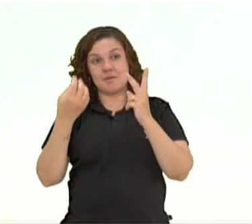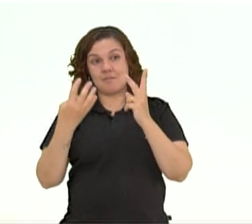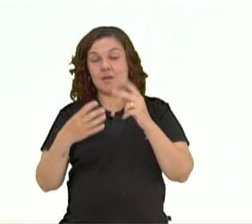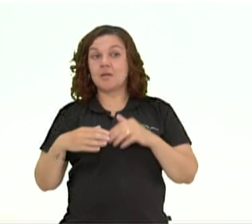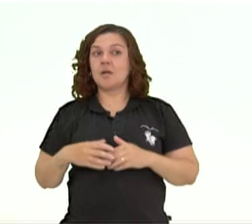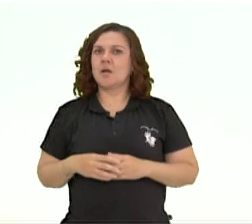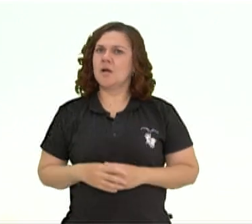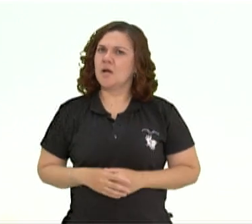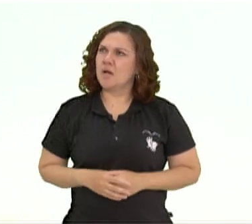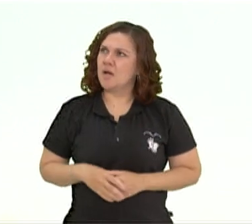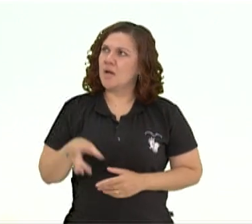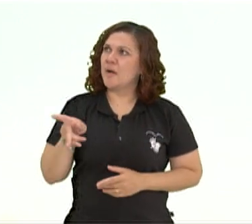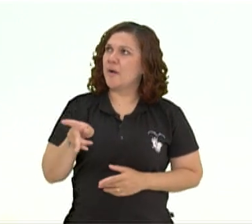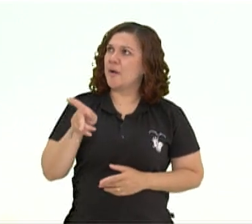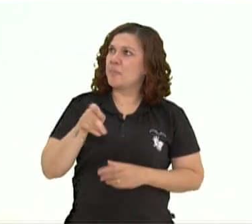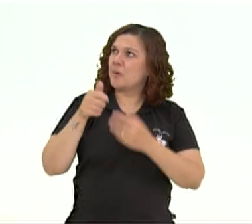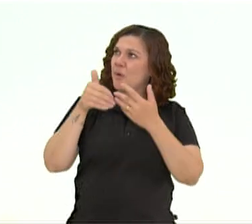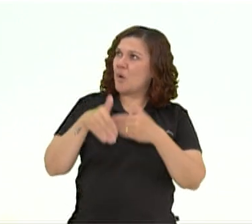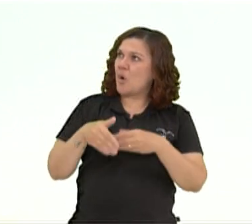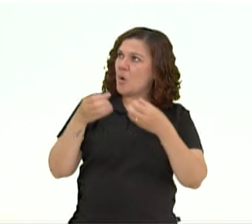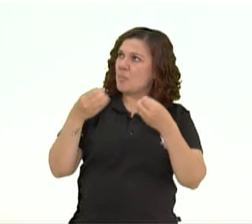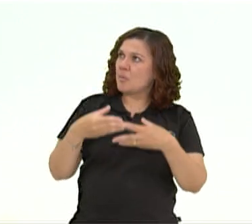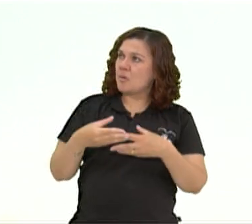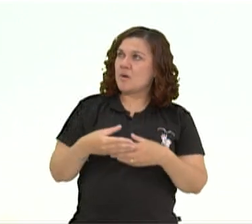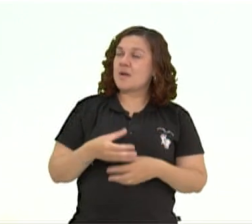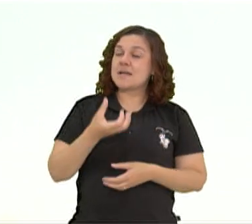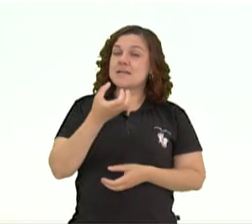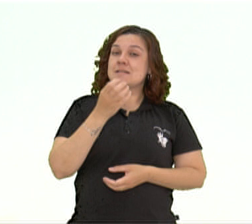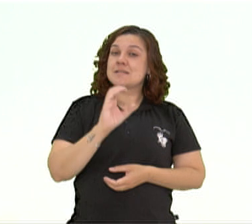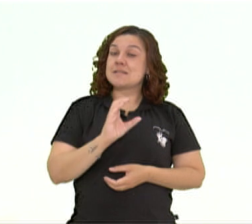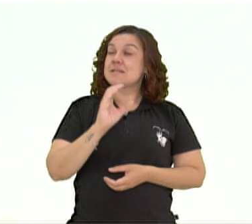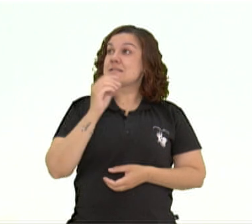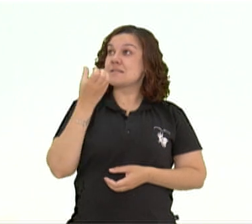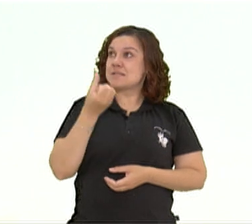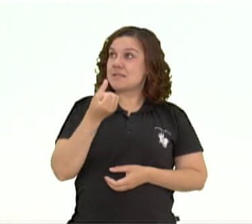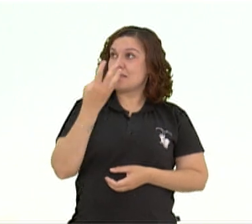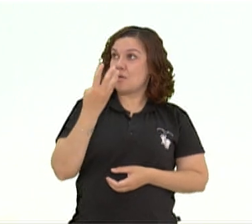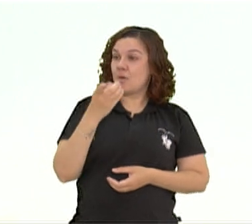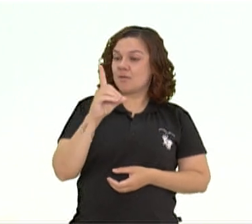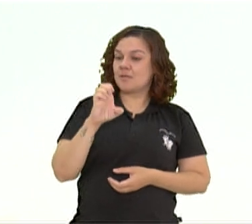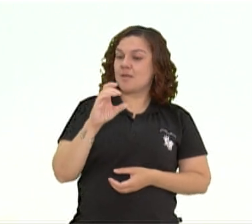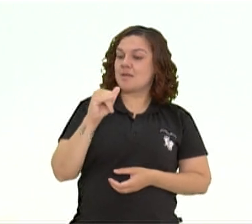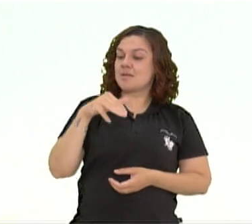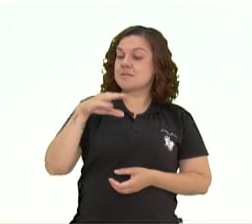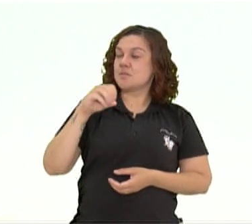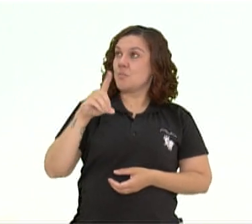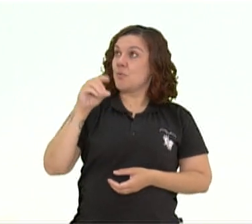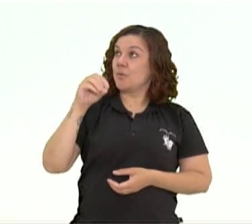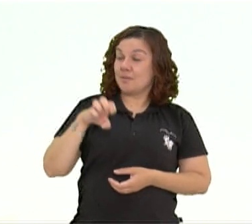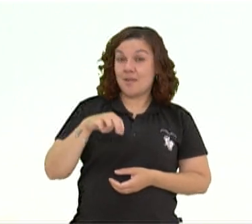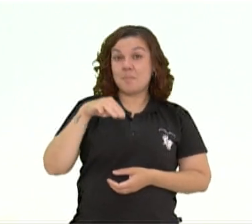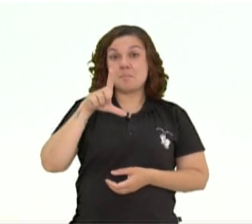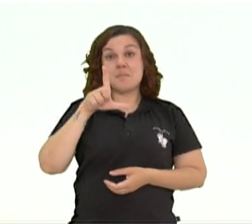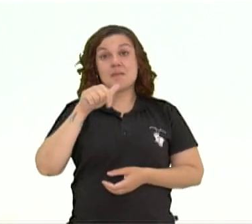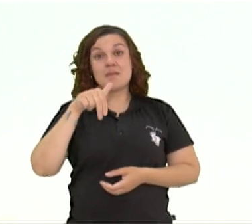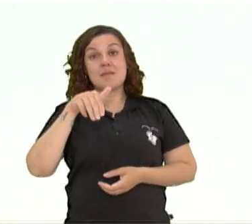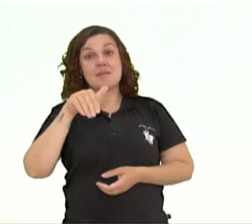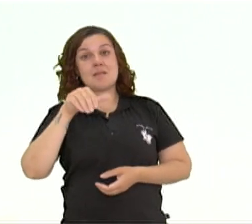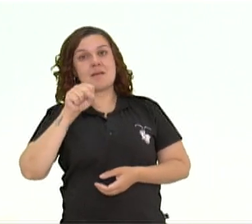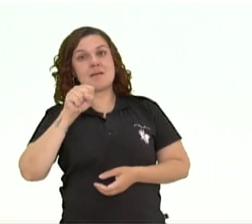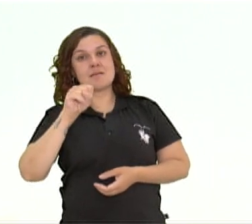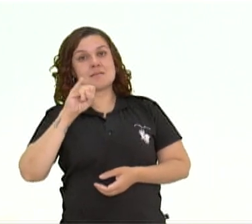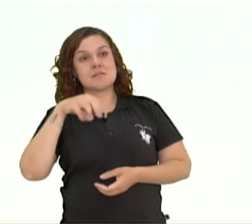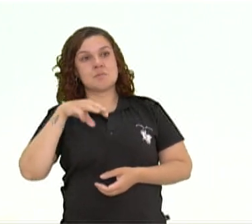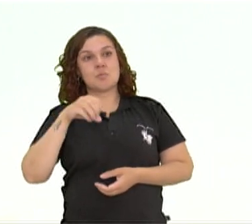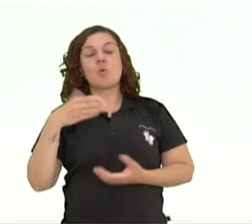0,0064? Nossa, professor, como é que eu leio isso? 64 décimos de milésimos. Tá? É 1 oitavo, 8